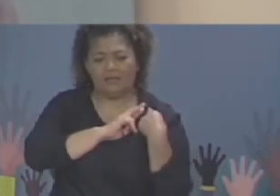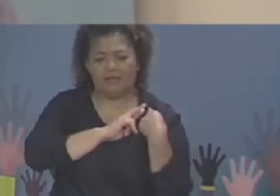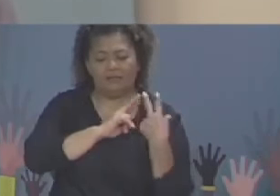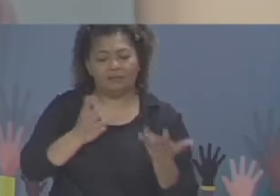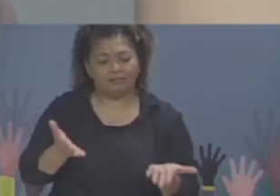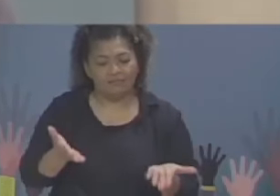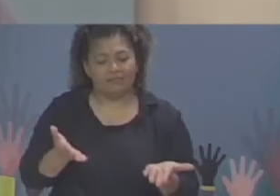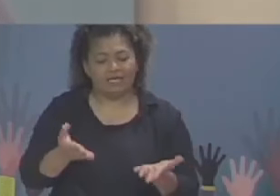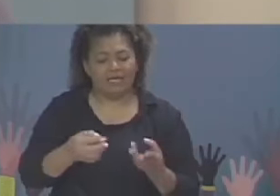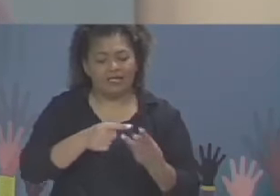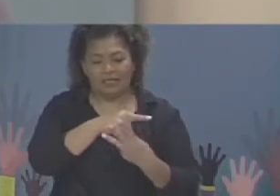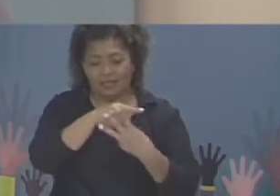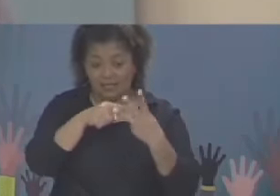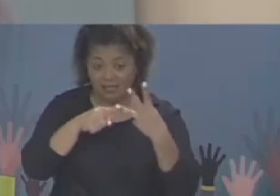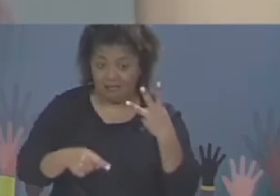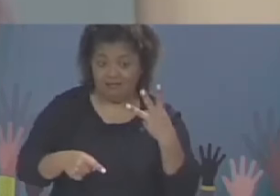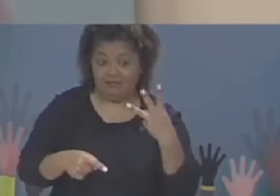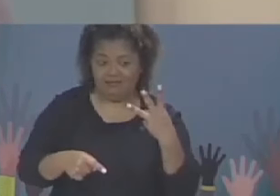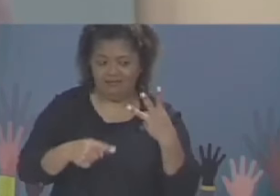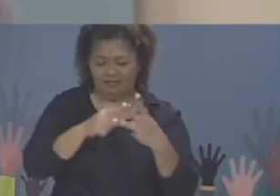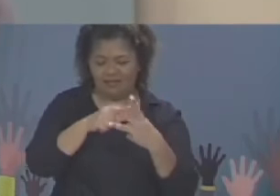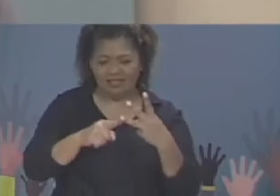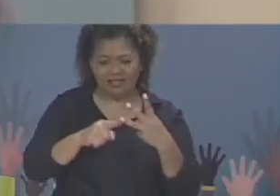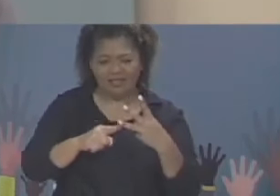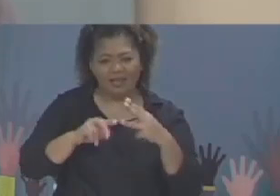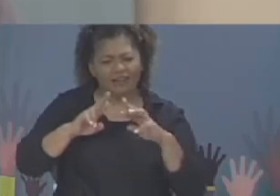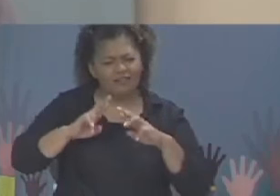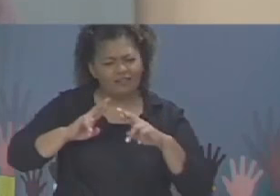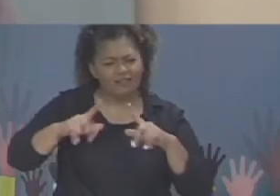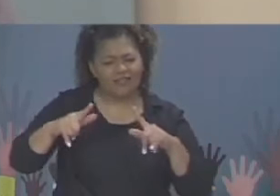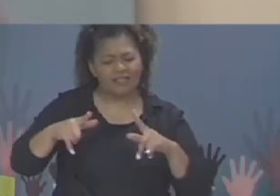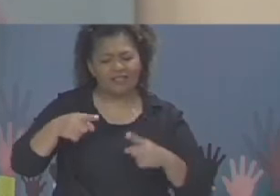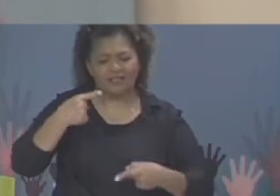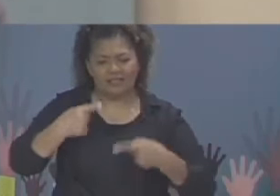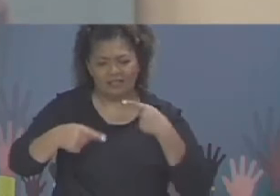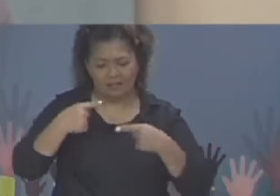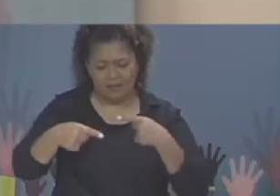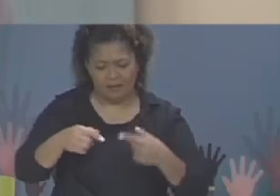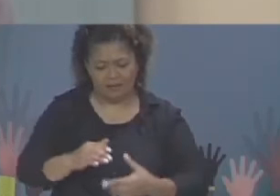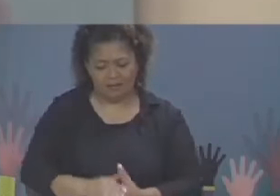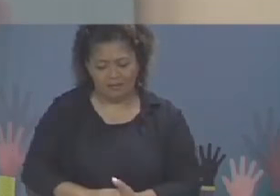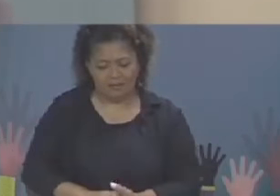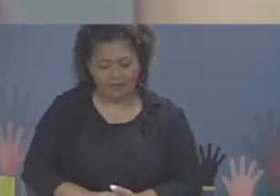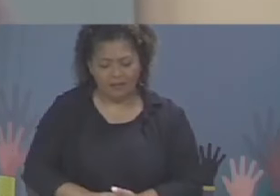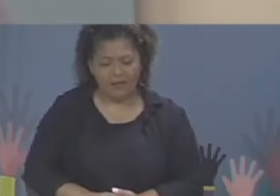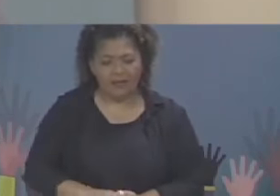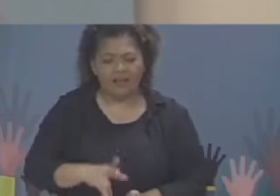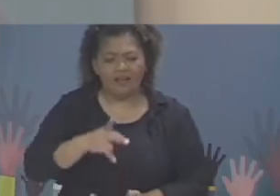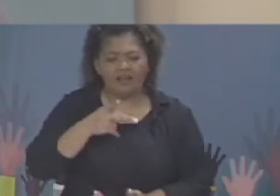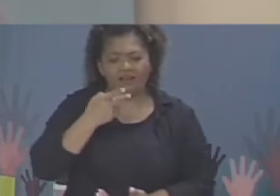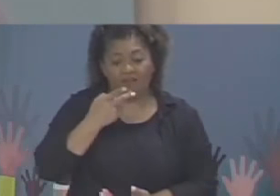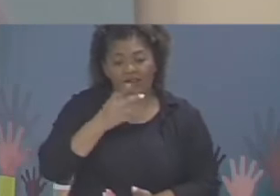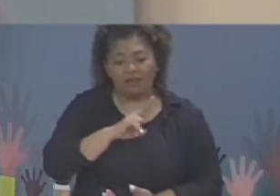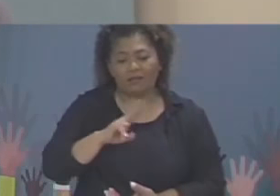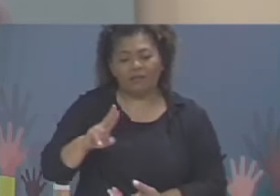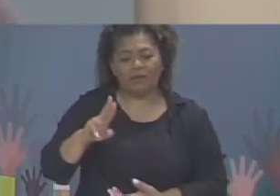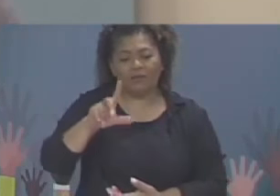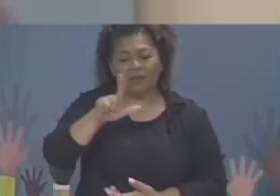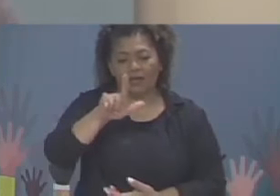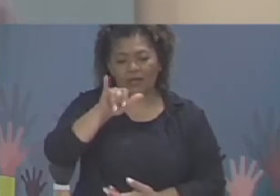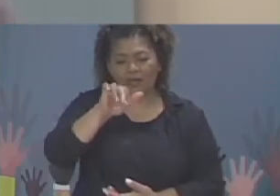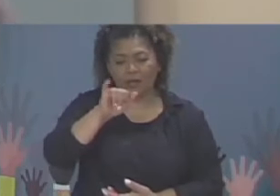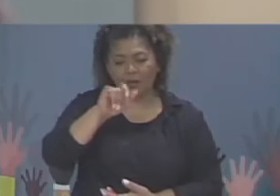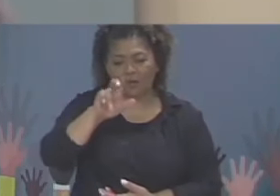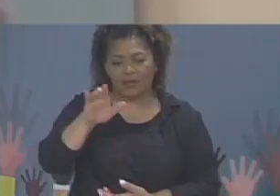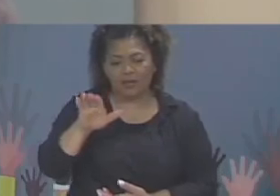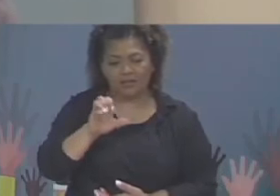componentes que farão a diferença nesse debate, farão a diferença no futuro da psicologia. Como falei logo no início, meu nome é Luiz Anunciação, eu trabalho com uma